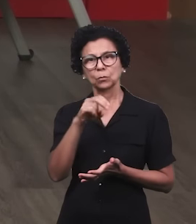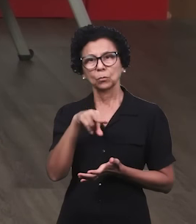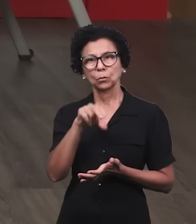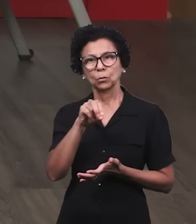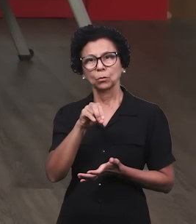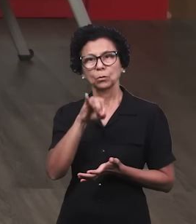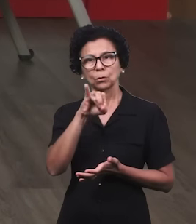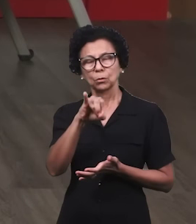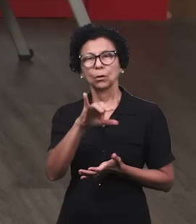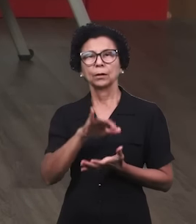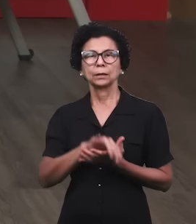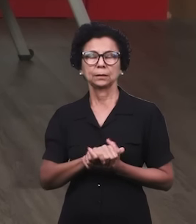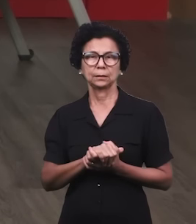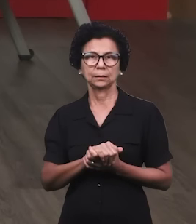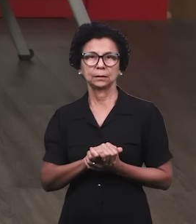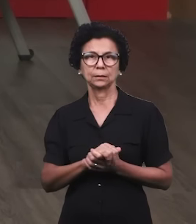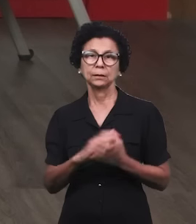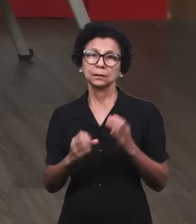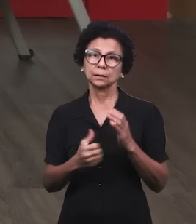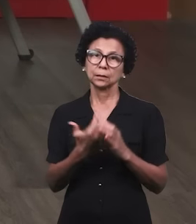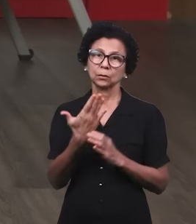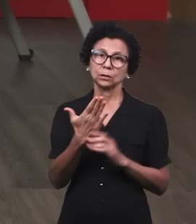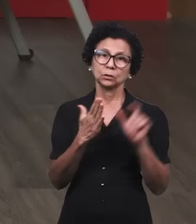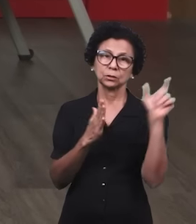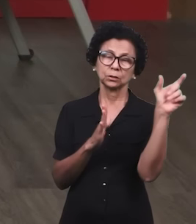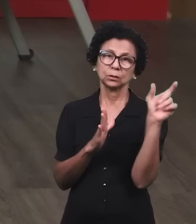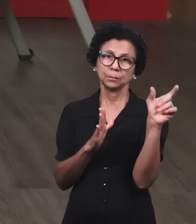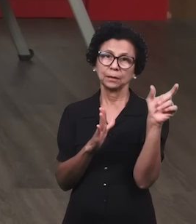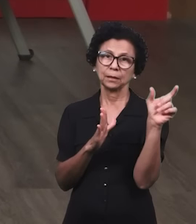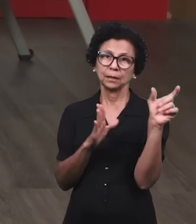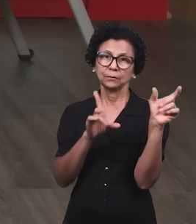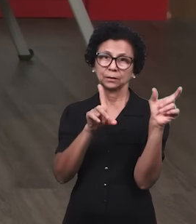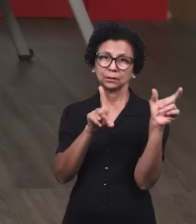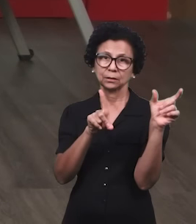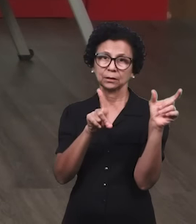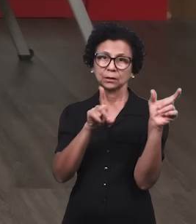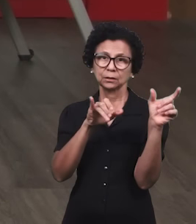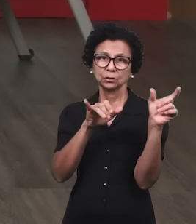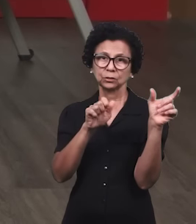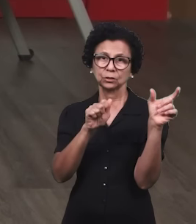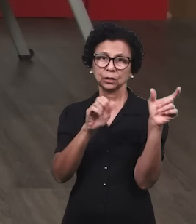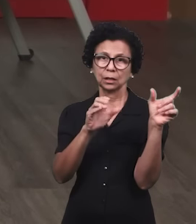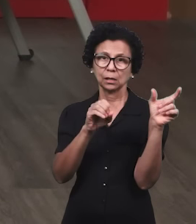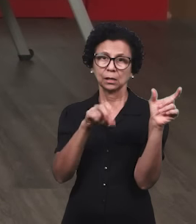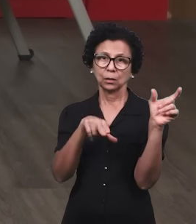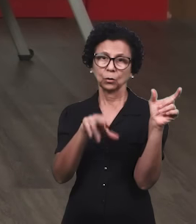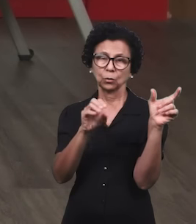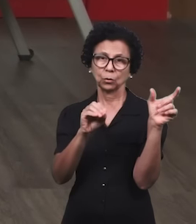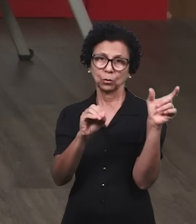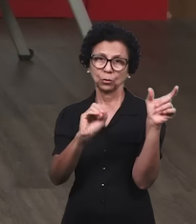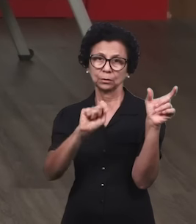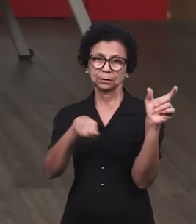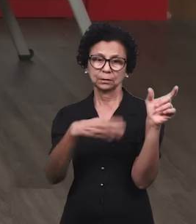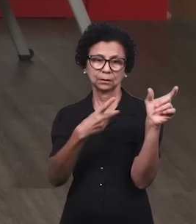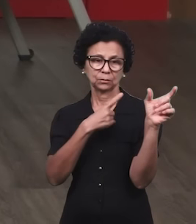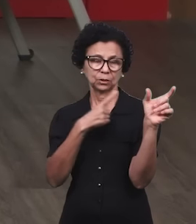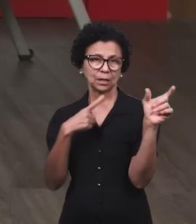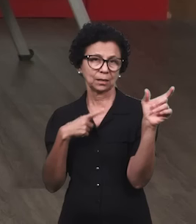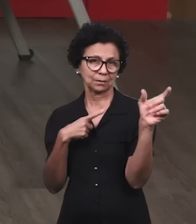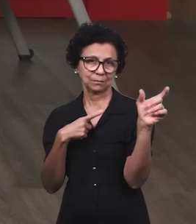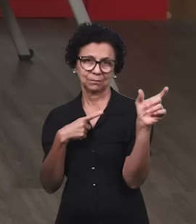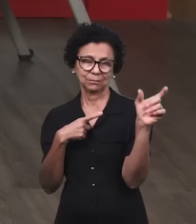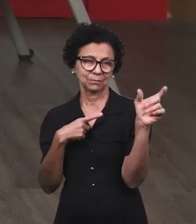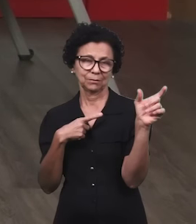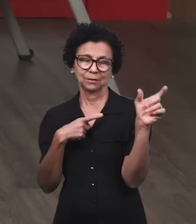que dá origem à palavra diácono entre nós. Não é a palavra que dá origem a escravo,